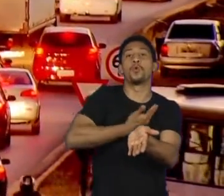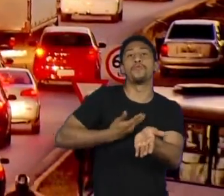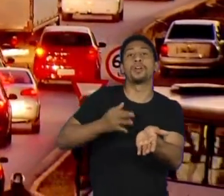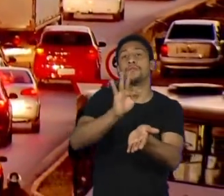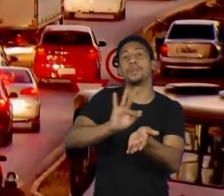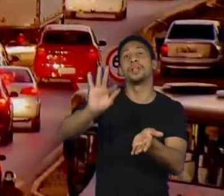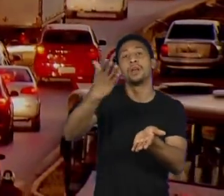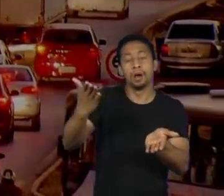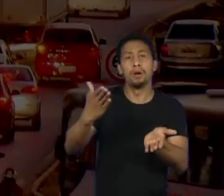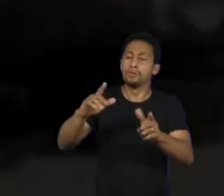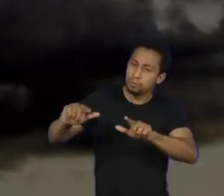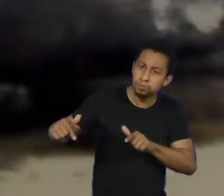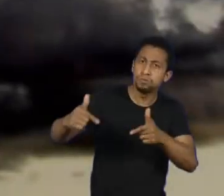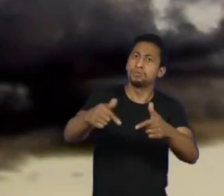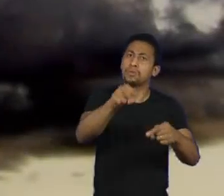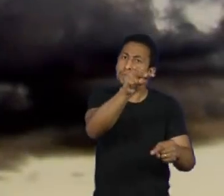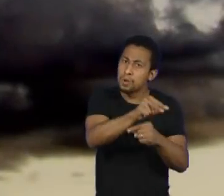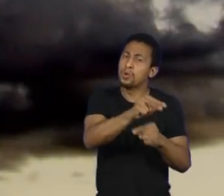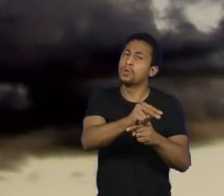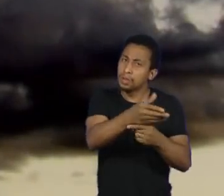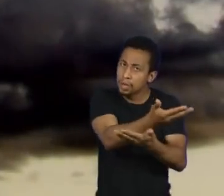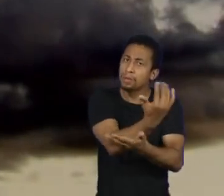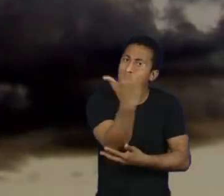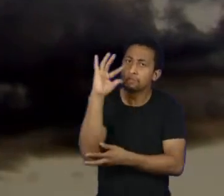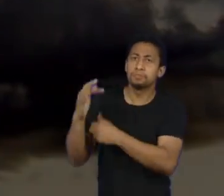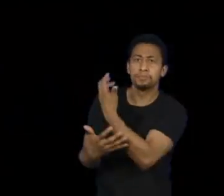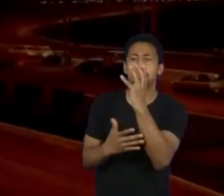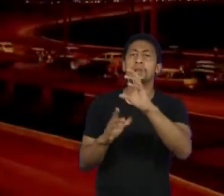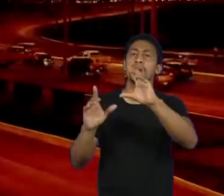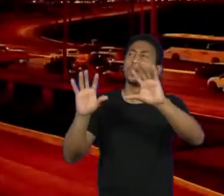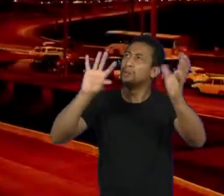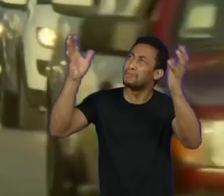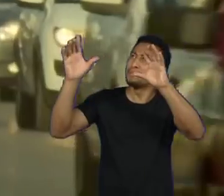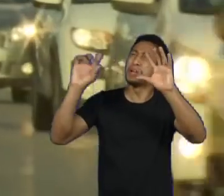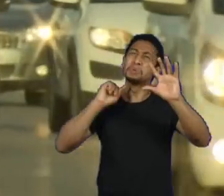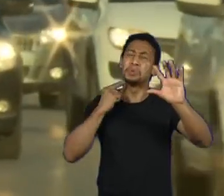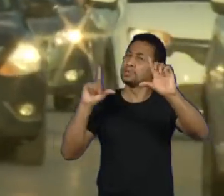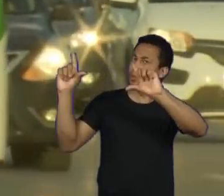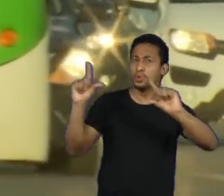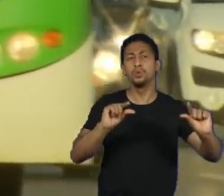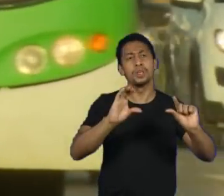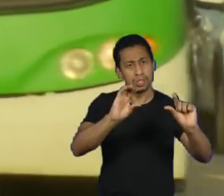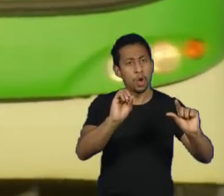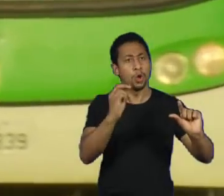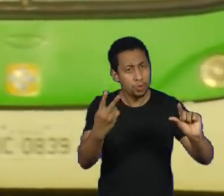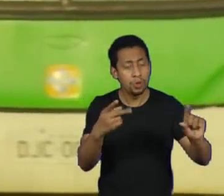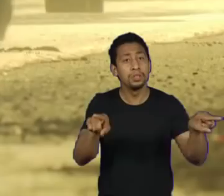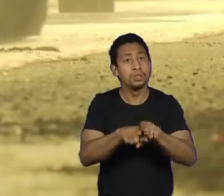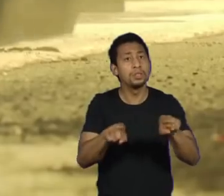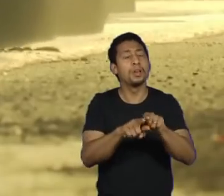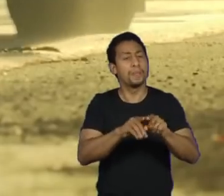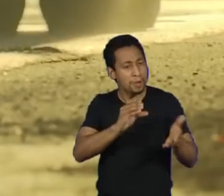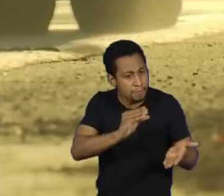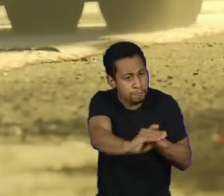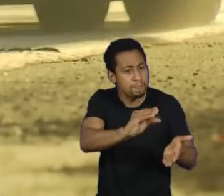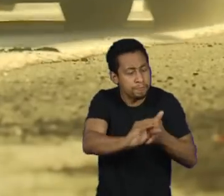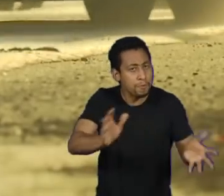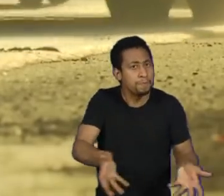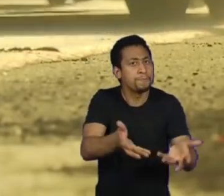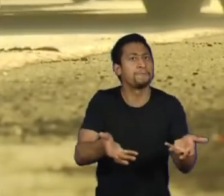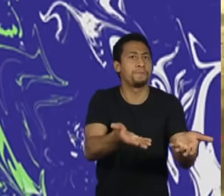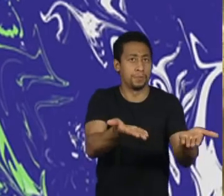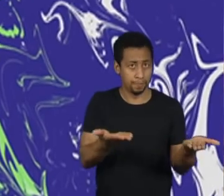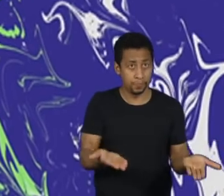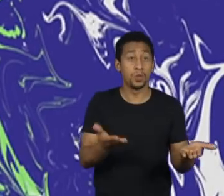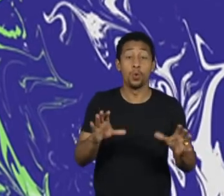mais ambiciosas para reduzir as emissões de CO2 e para o avanço no mercado de créditos de carbono. A